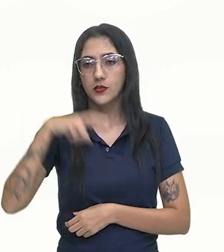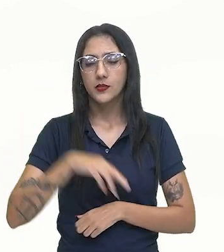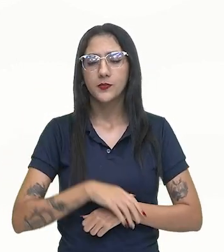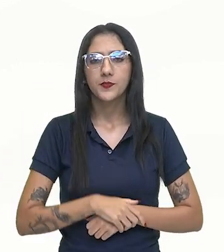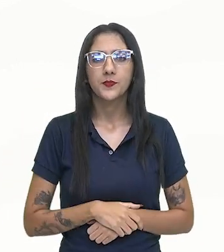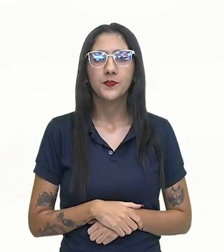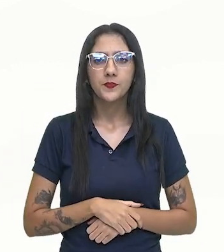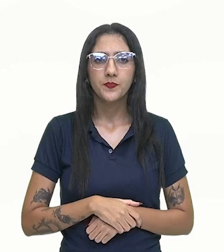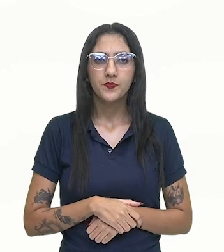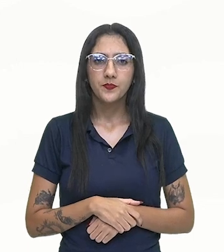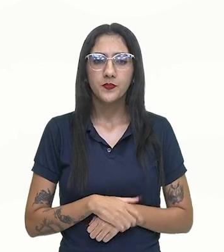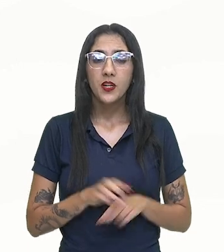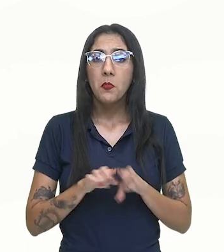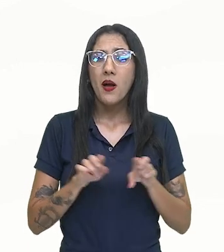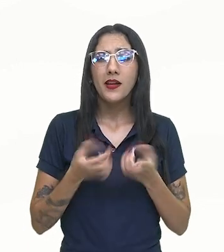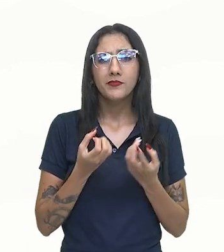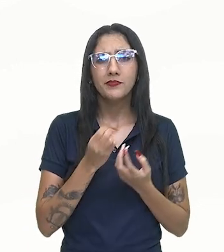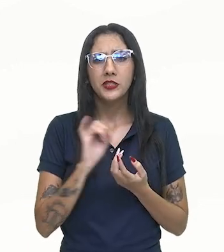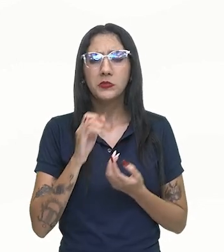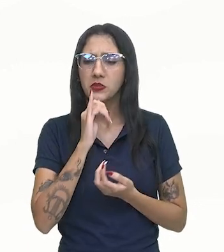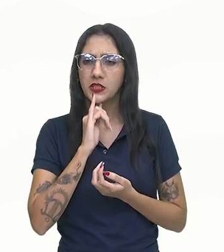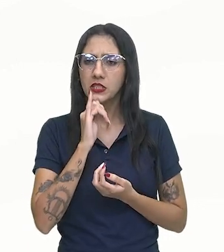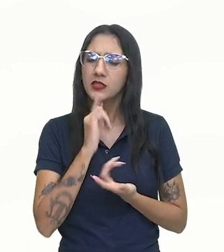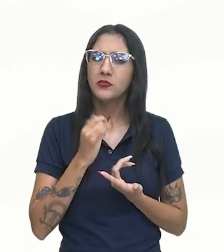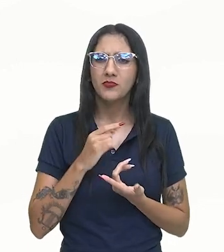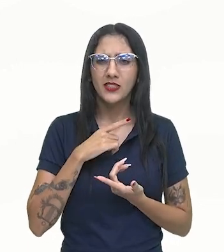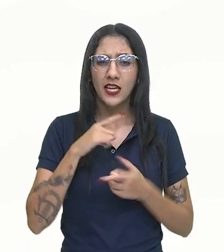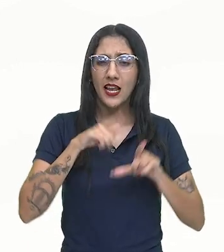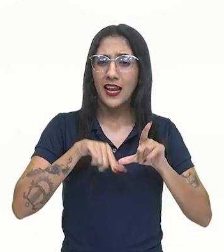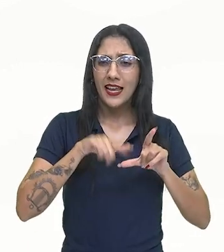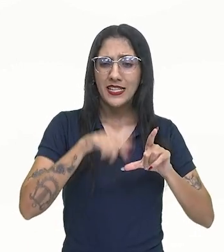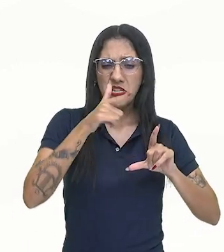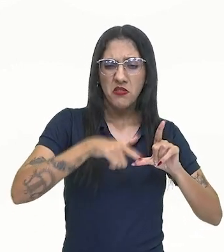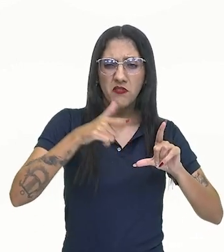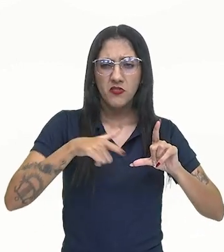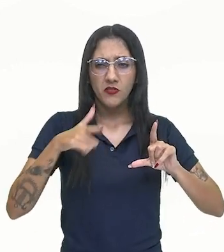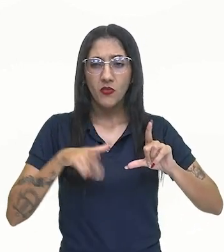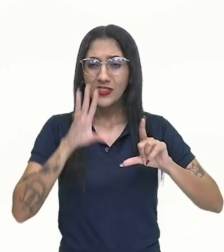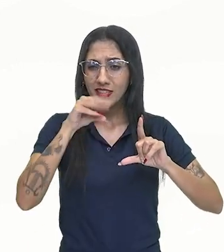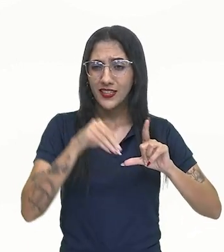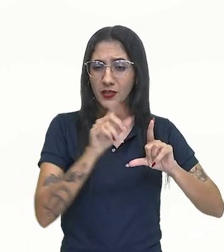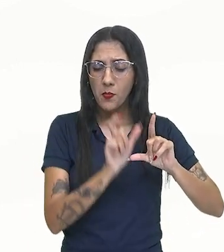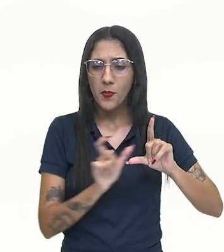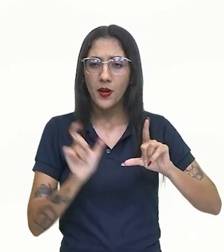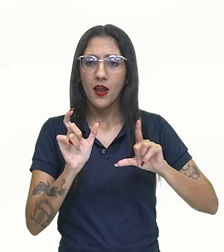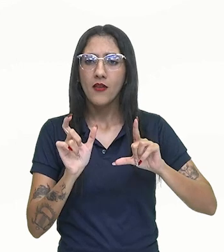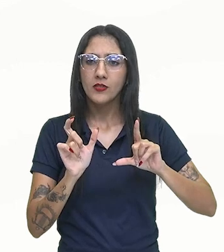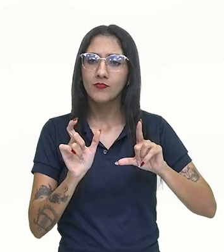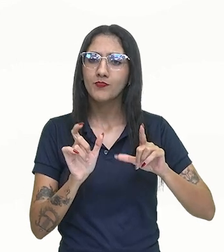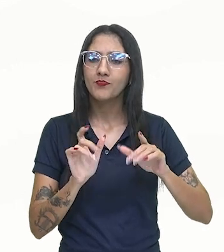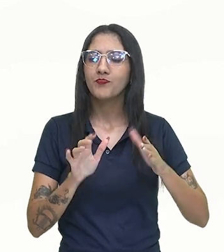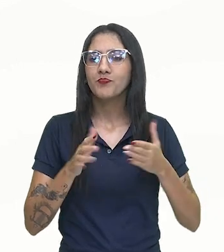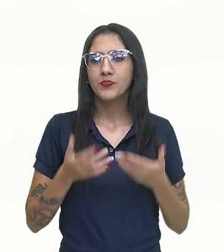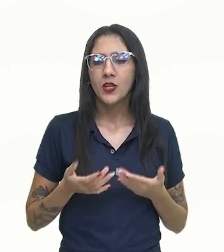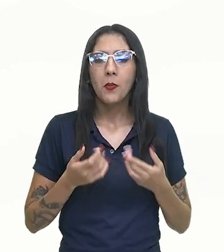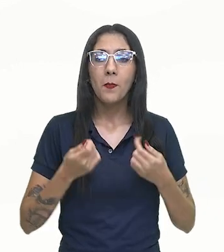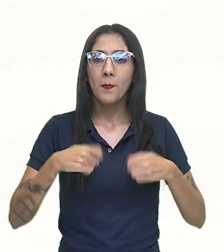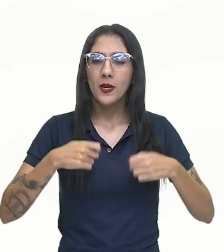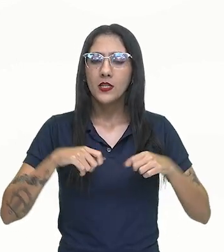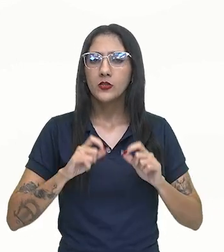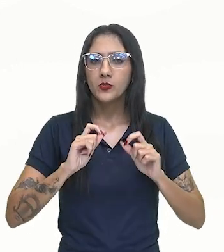tem aí letras que se repetem, é por isso que nós estamos falando aí de permutação com repetição, a gente tem que considerar,